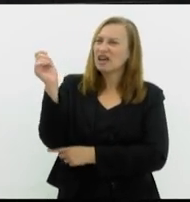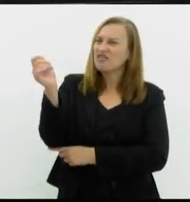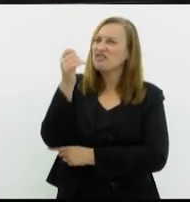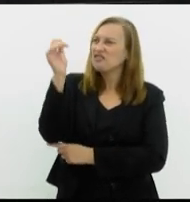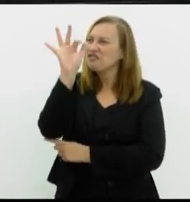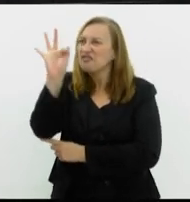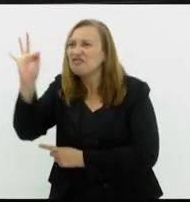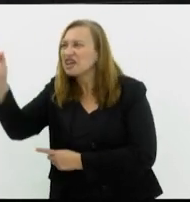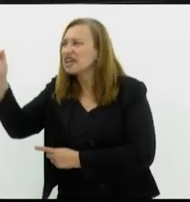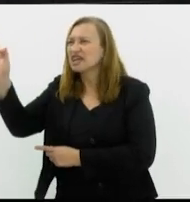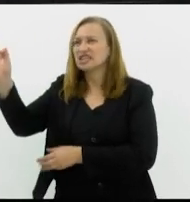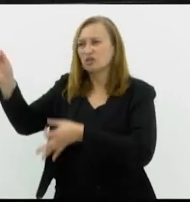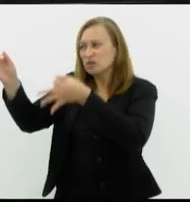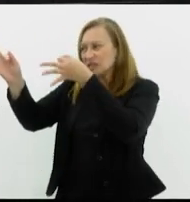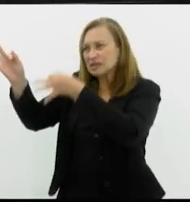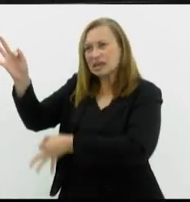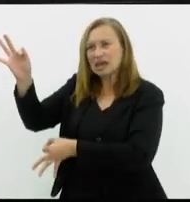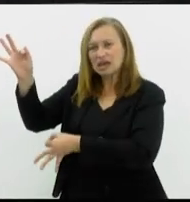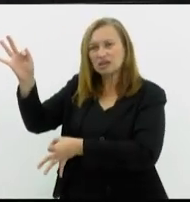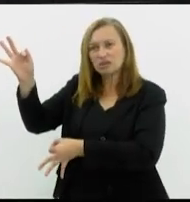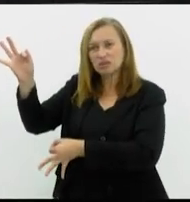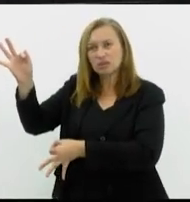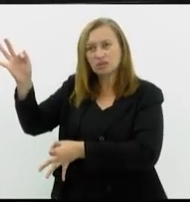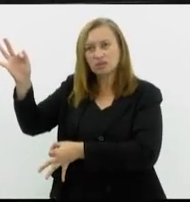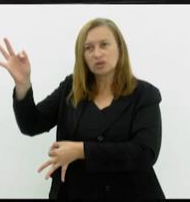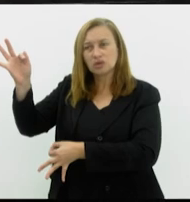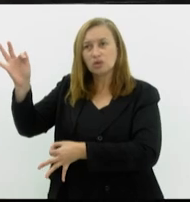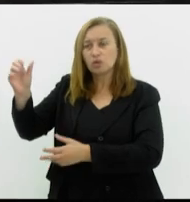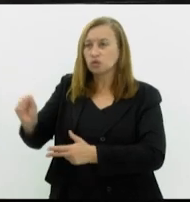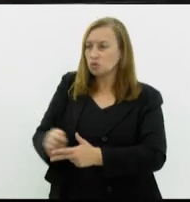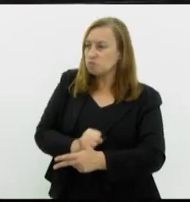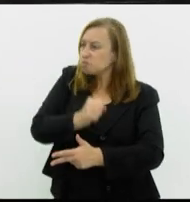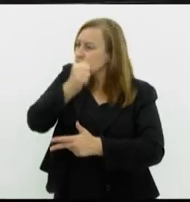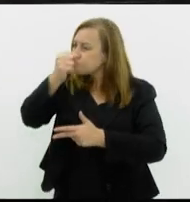certo enquanto o poder absoluto